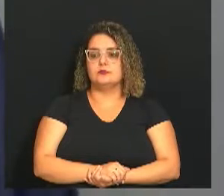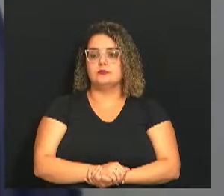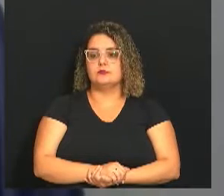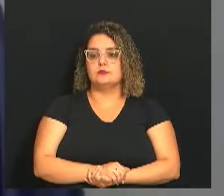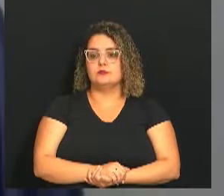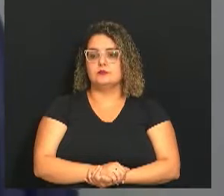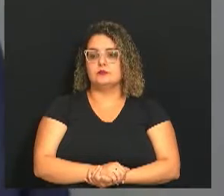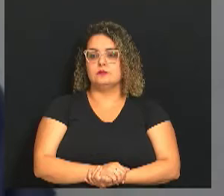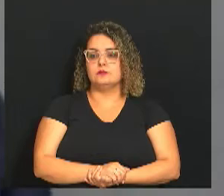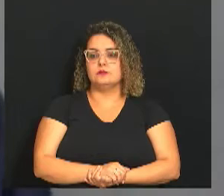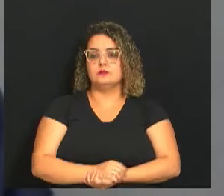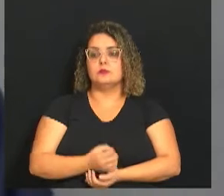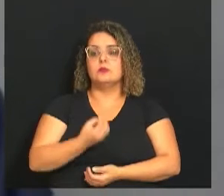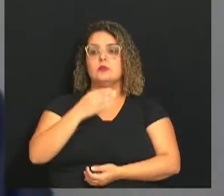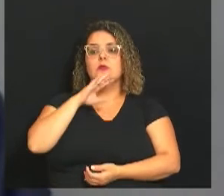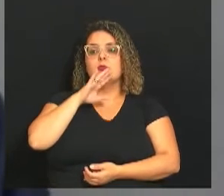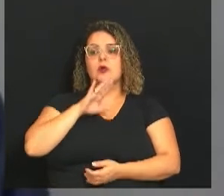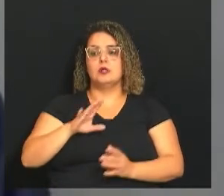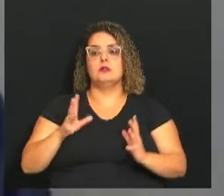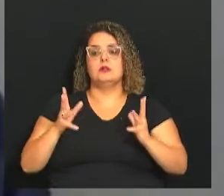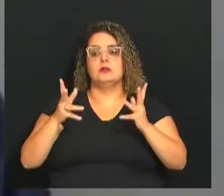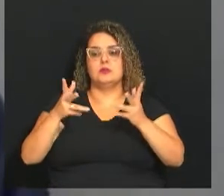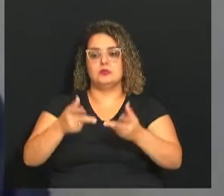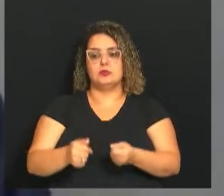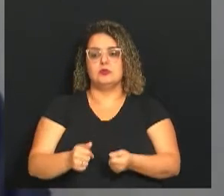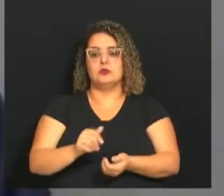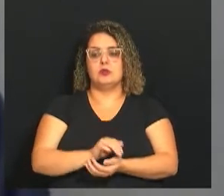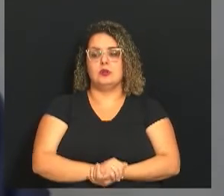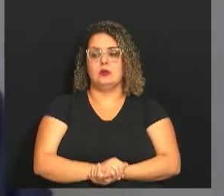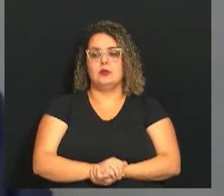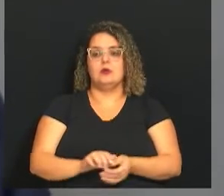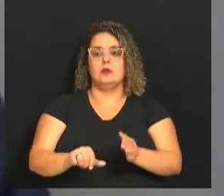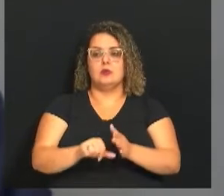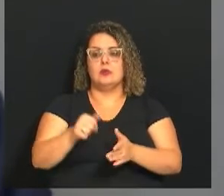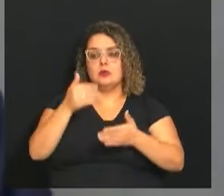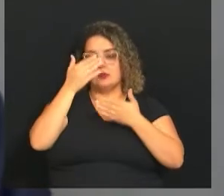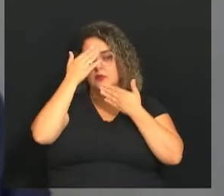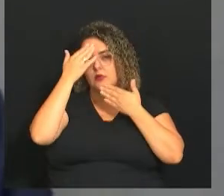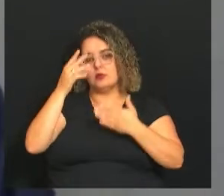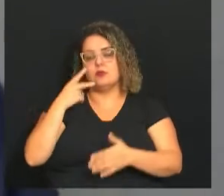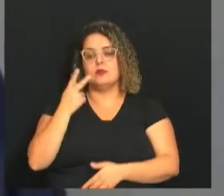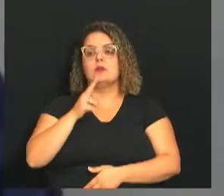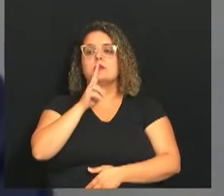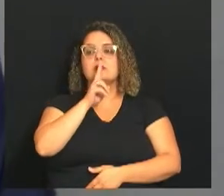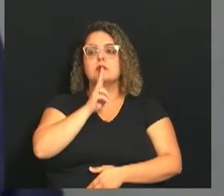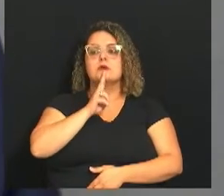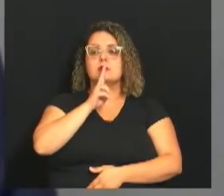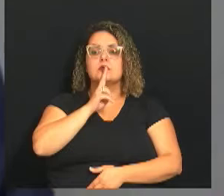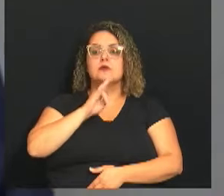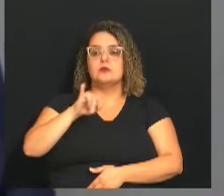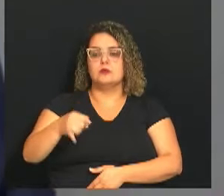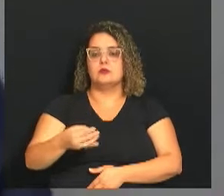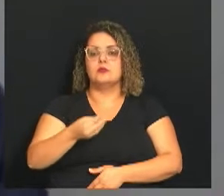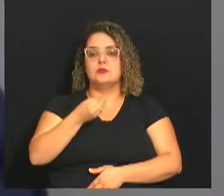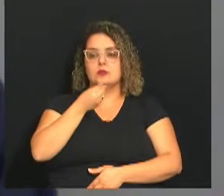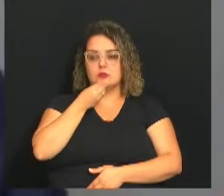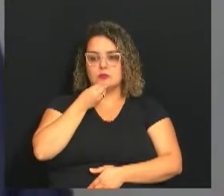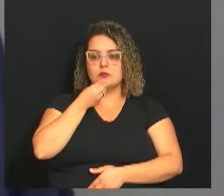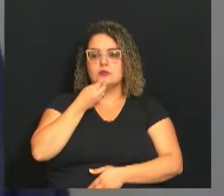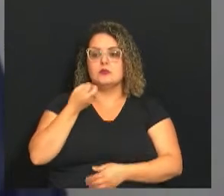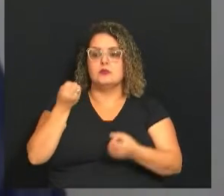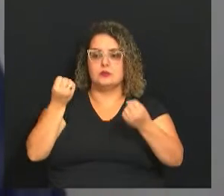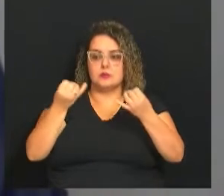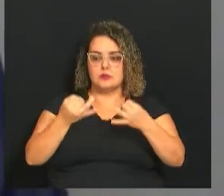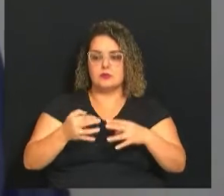Bom, boa tarde a todos. Primeiramente, gostaria de agradecer ao vereador Nelson pela oportunidade de poder explicar um pouco sobre esse